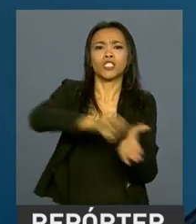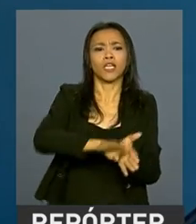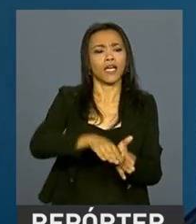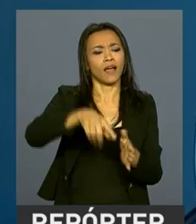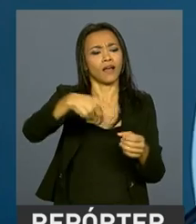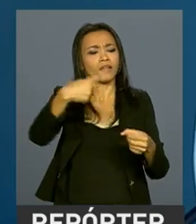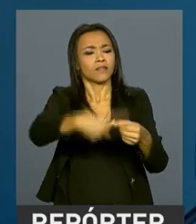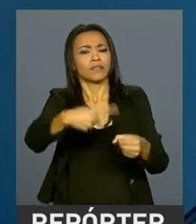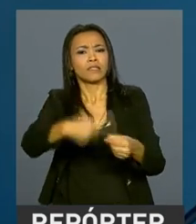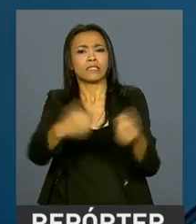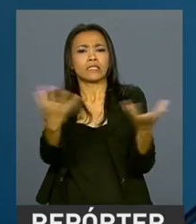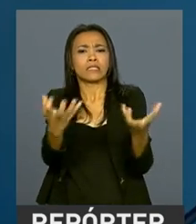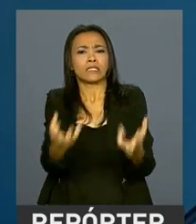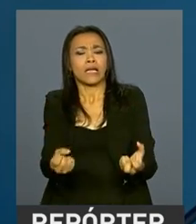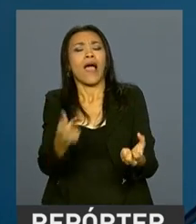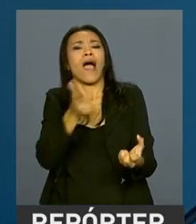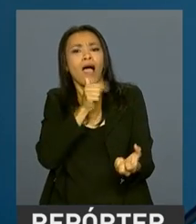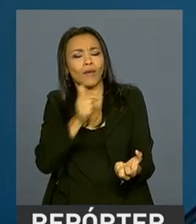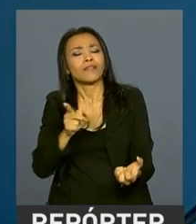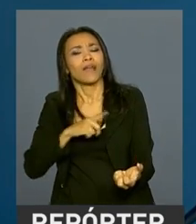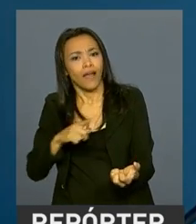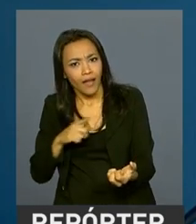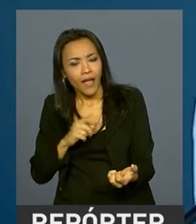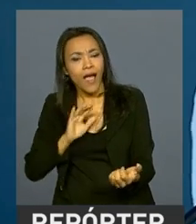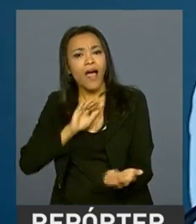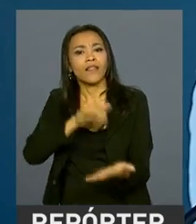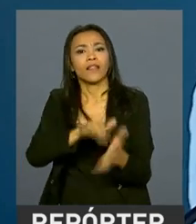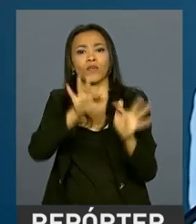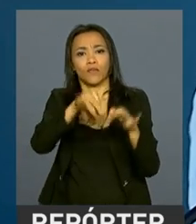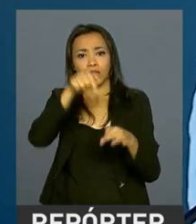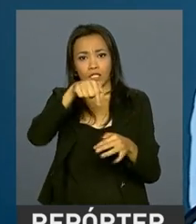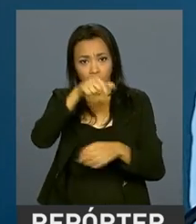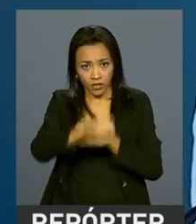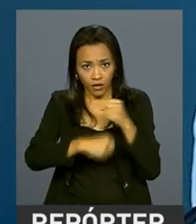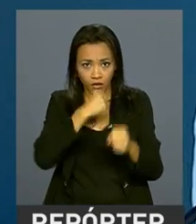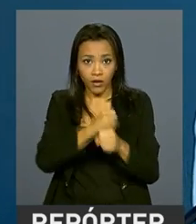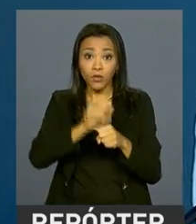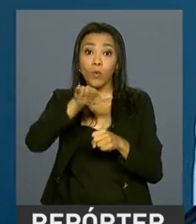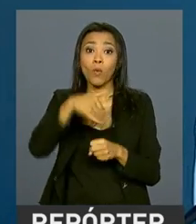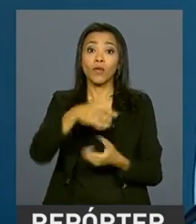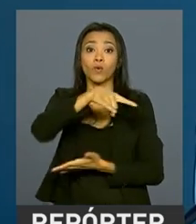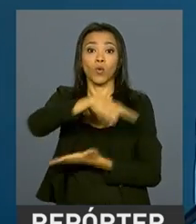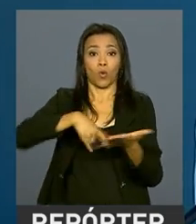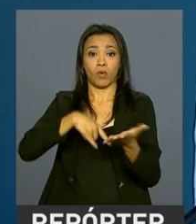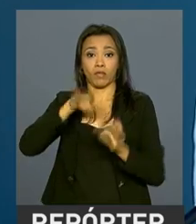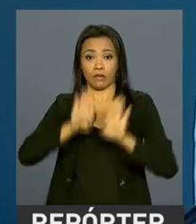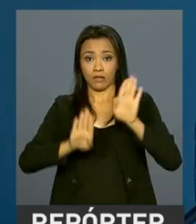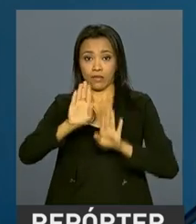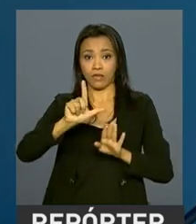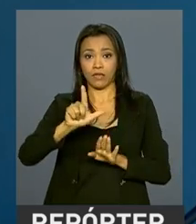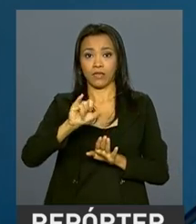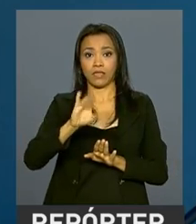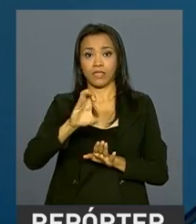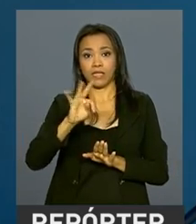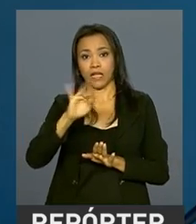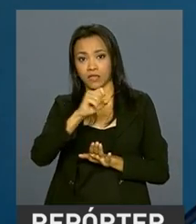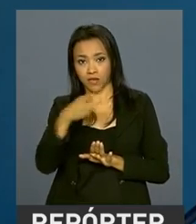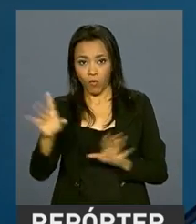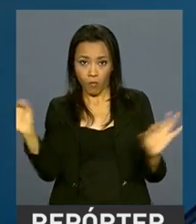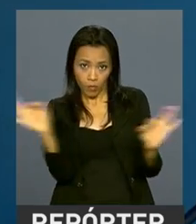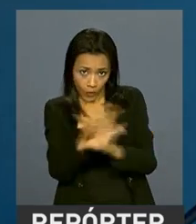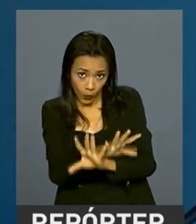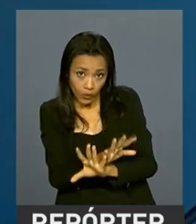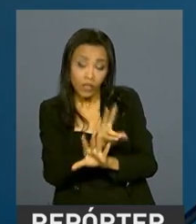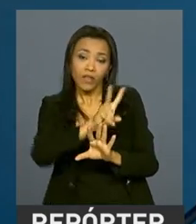Sertão, com água, até o final deste ano, quando a licitação que está em andamento estará concluída e